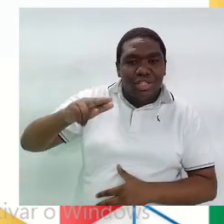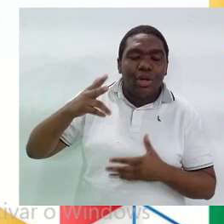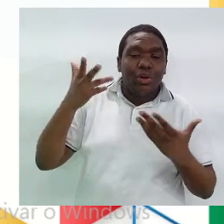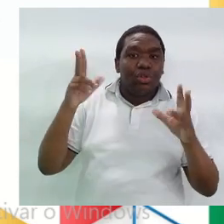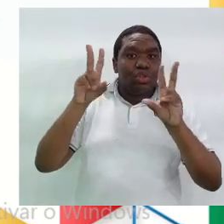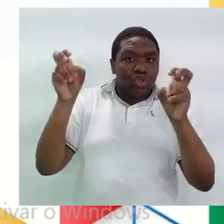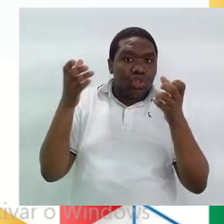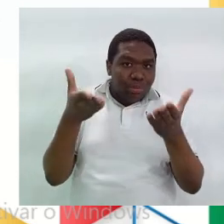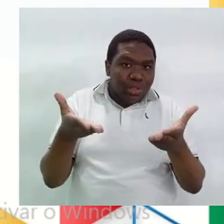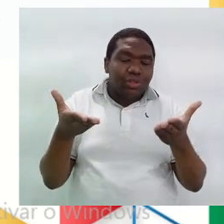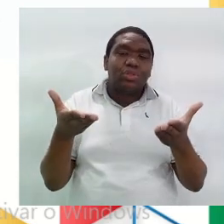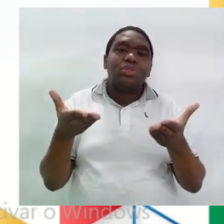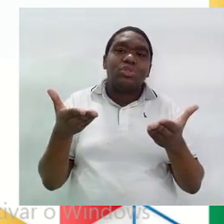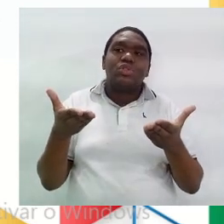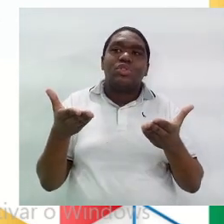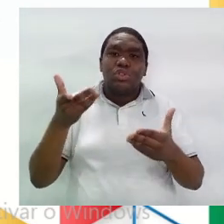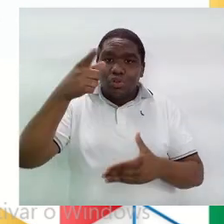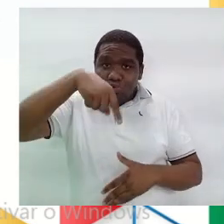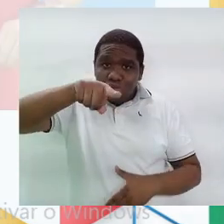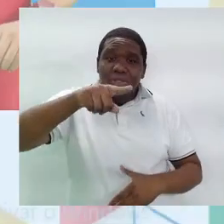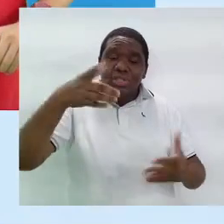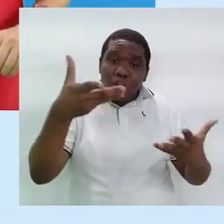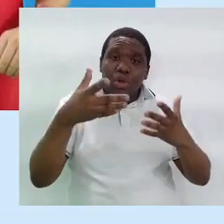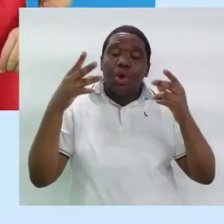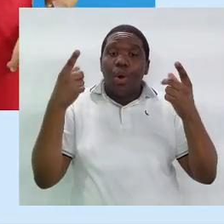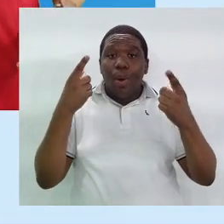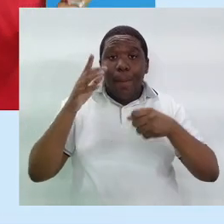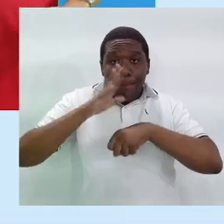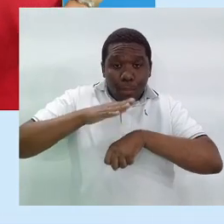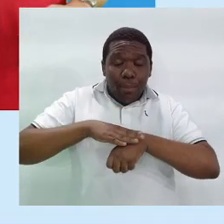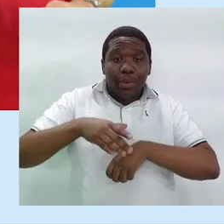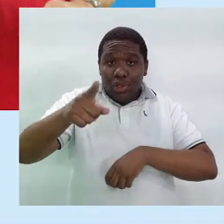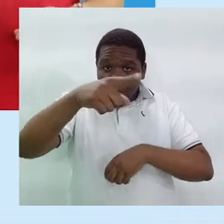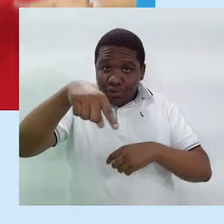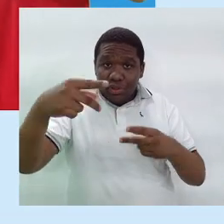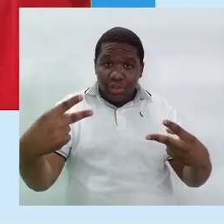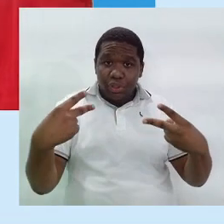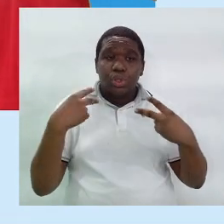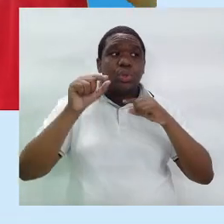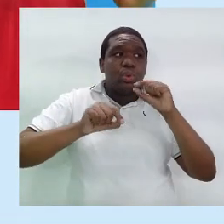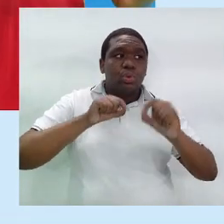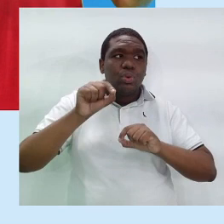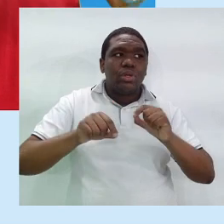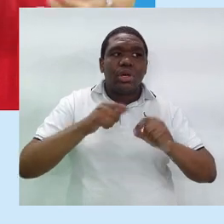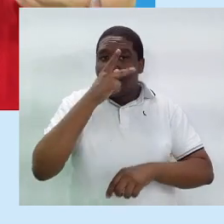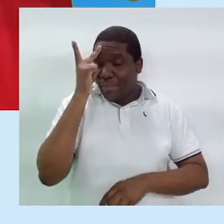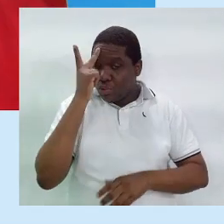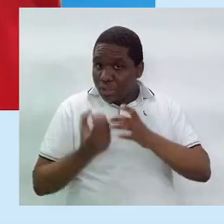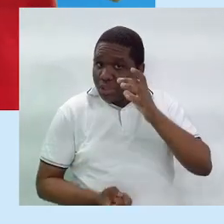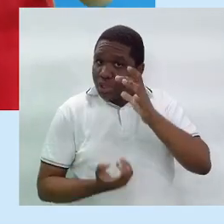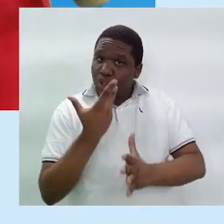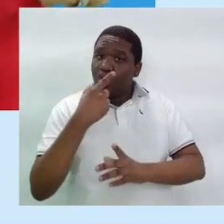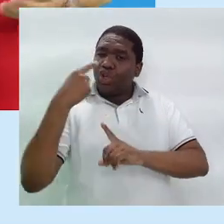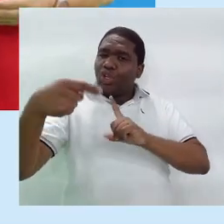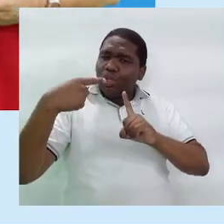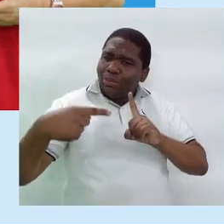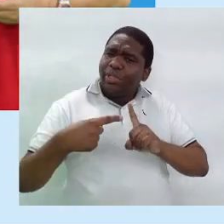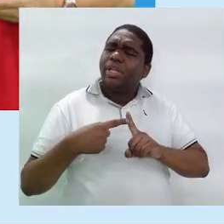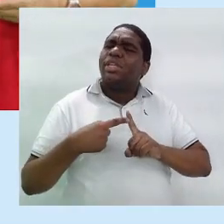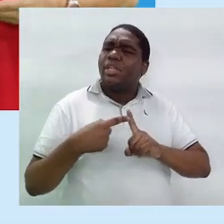eu gostaria de observar neste momento, olhando para mim, a seguinte questão. O seu fundador buscou